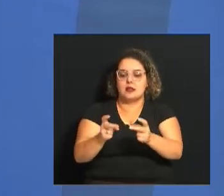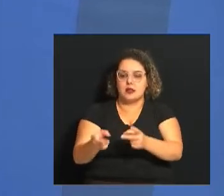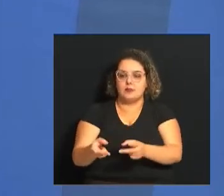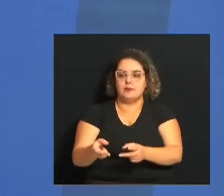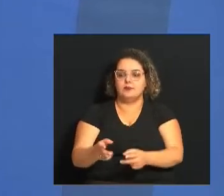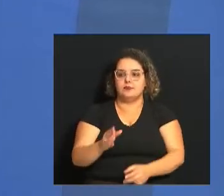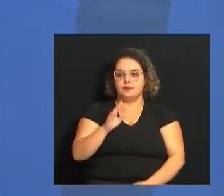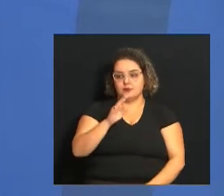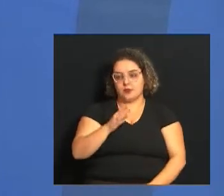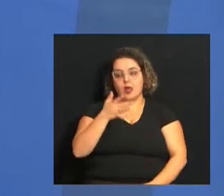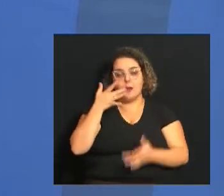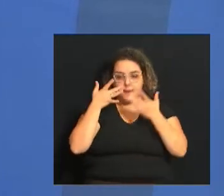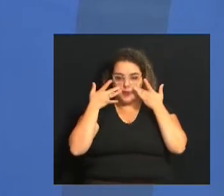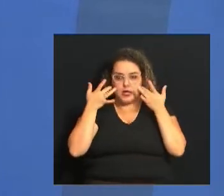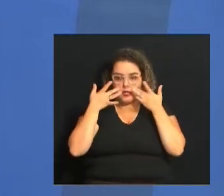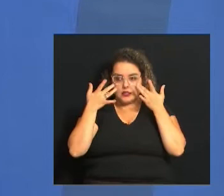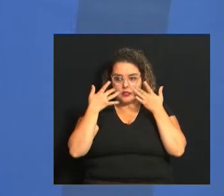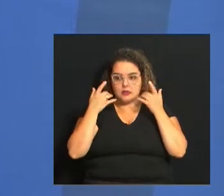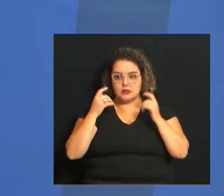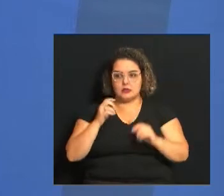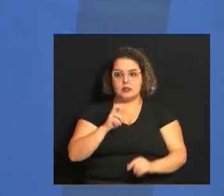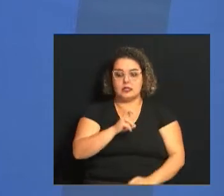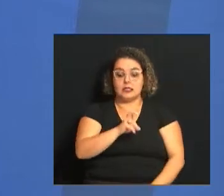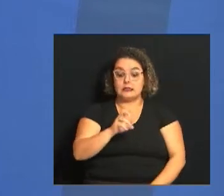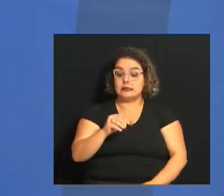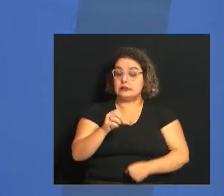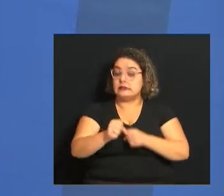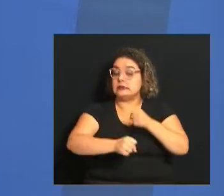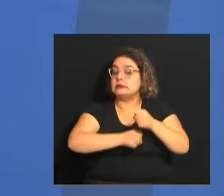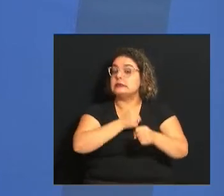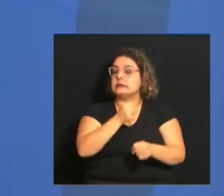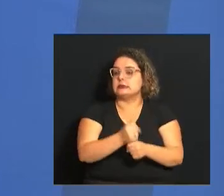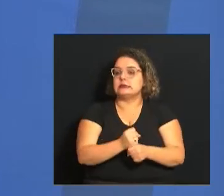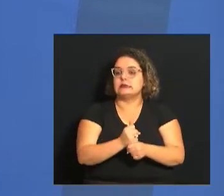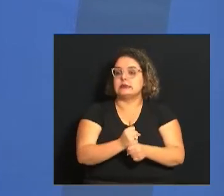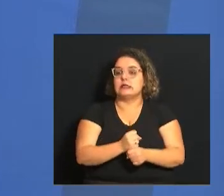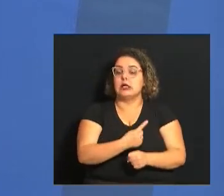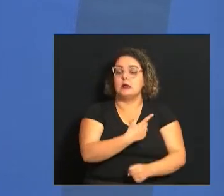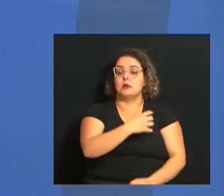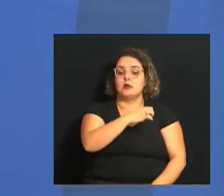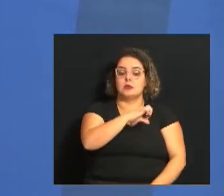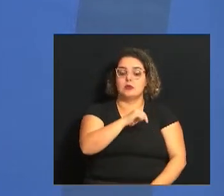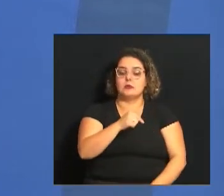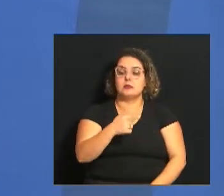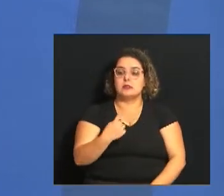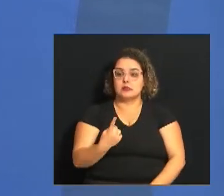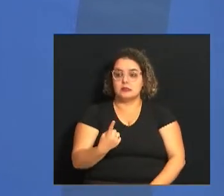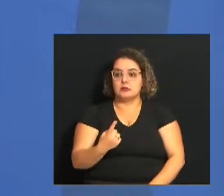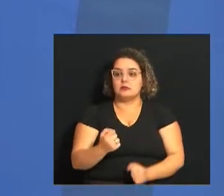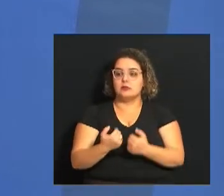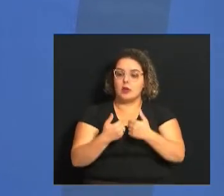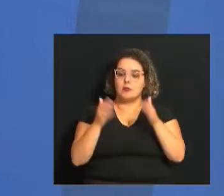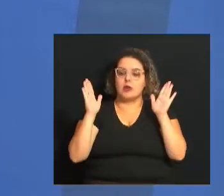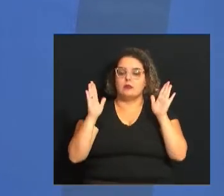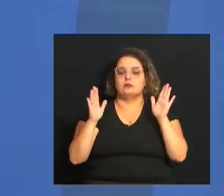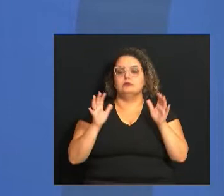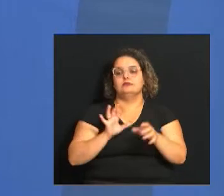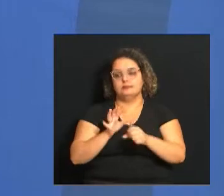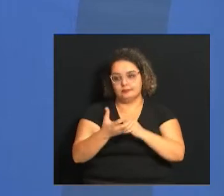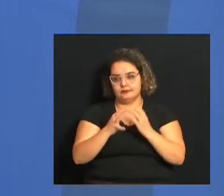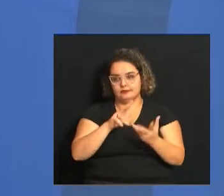peça está em cartaz há 50 anos. A estreia foi em 1971, mas por conta da pandemia,